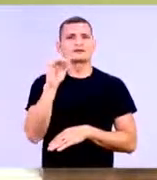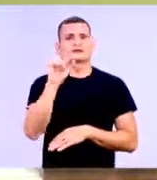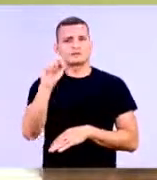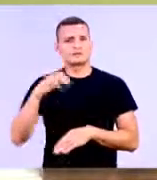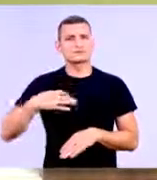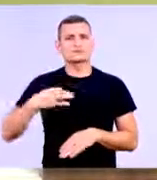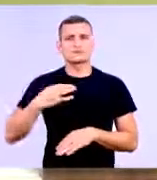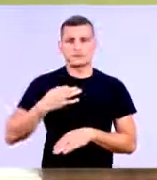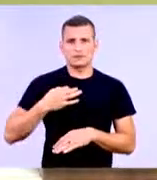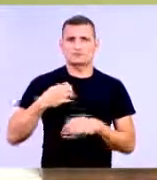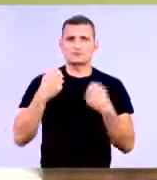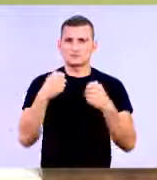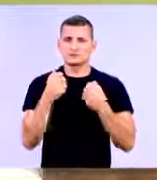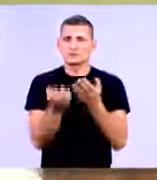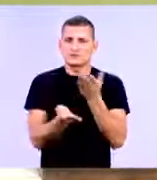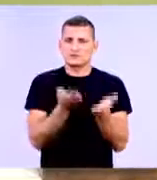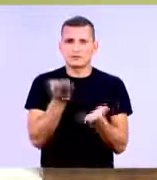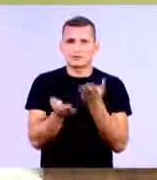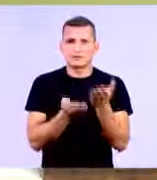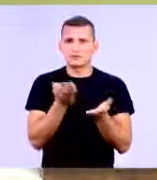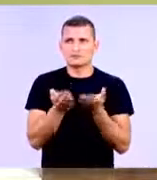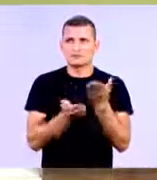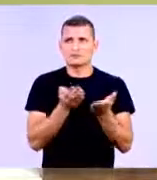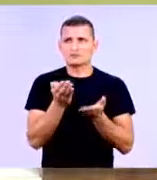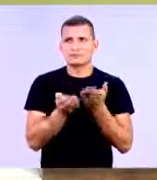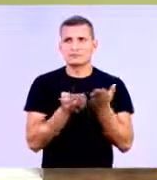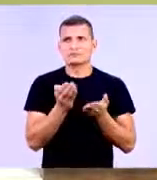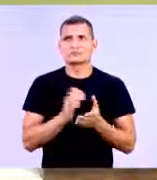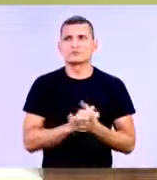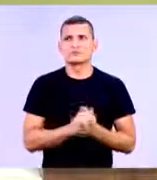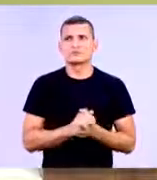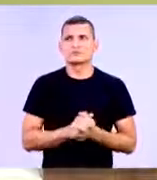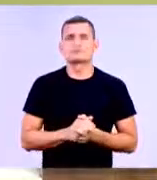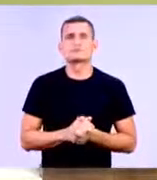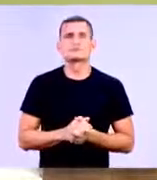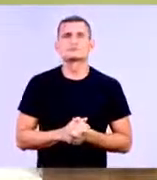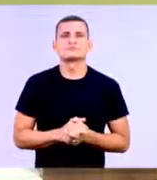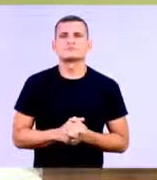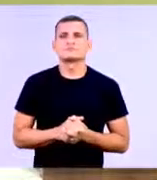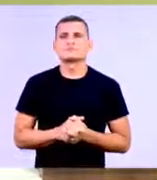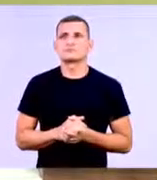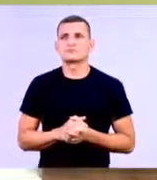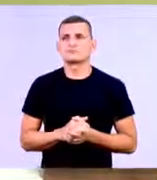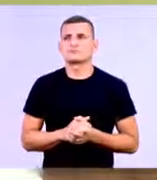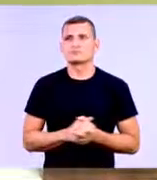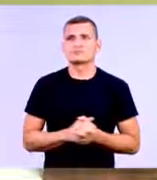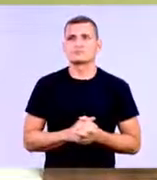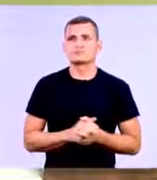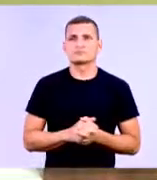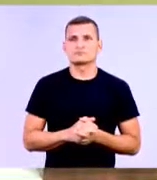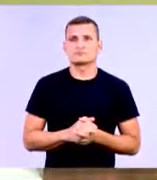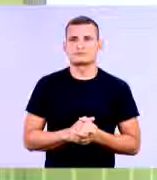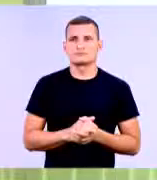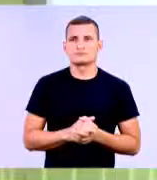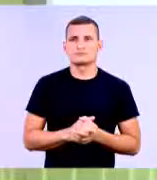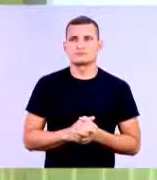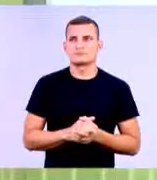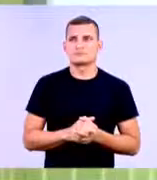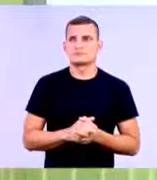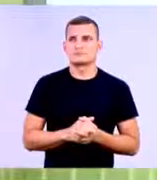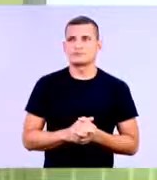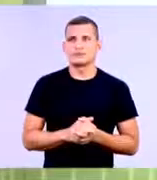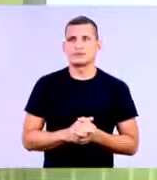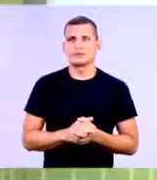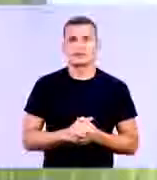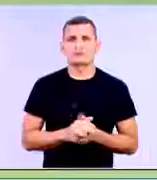elas efetivamente precisam ser tratadas com mecanismos que nós vamos comentar, já foi passado, vamos revisar na frente, né? Isso. Então, aqui é só para